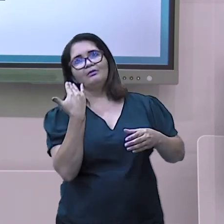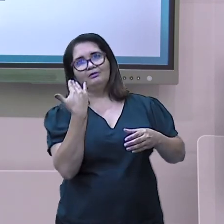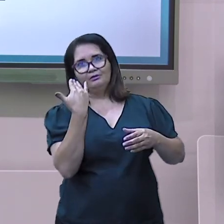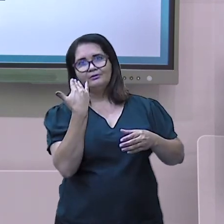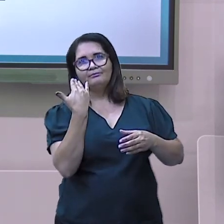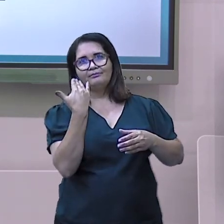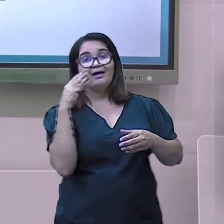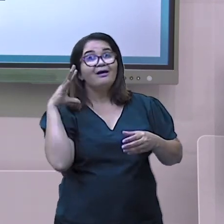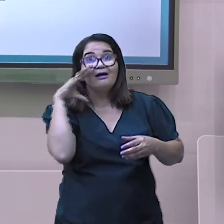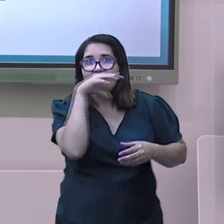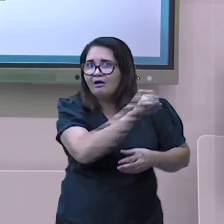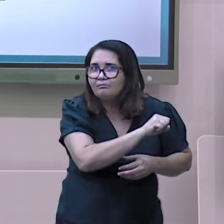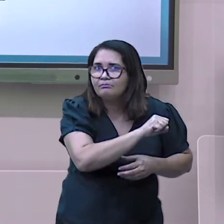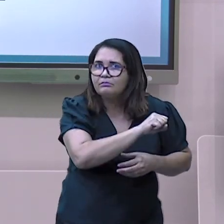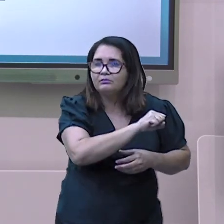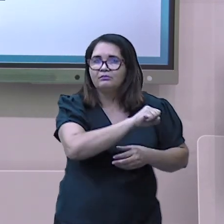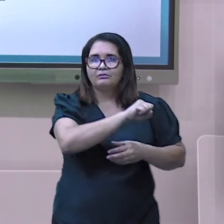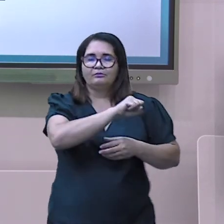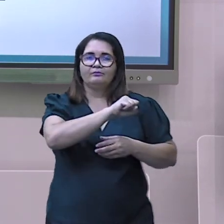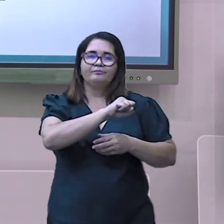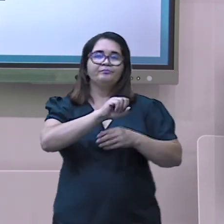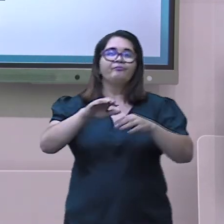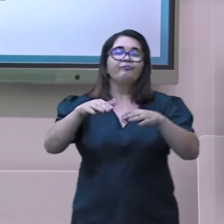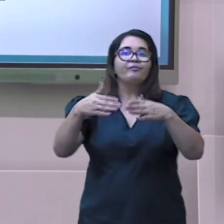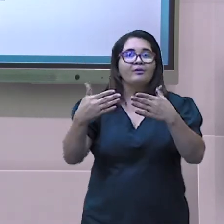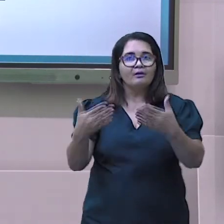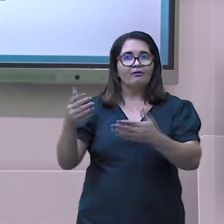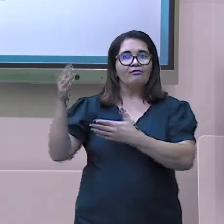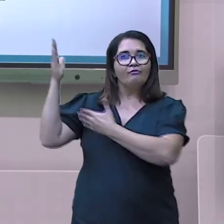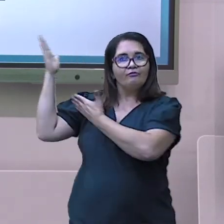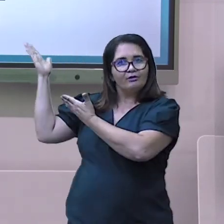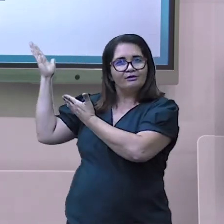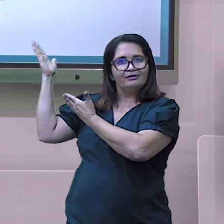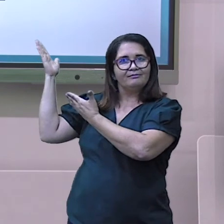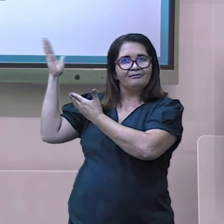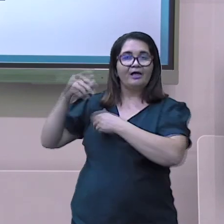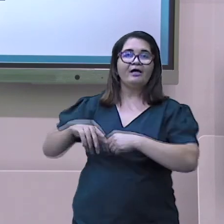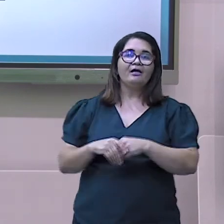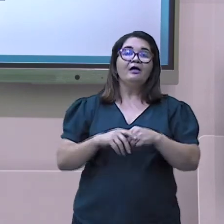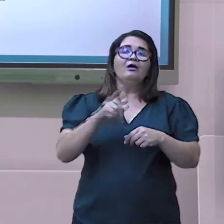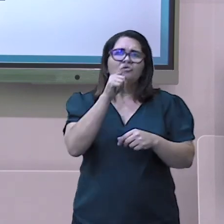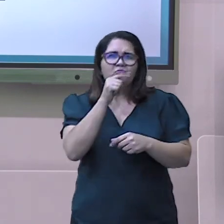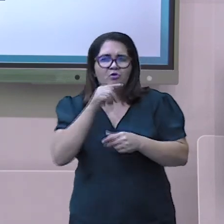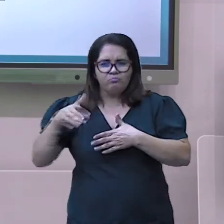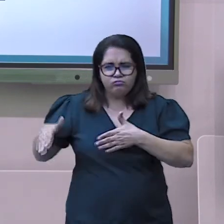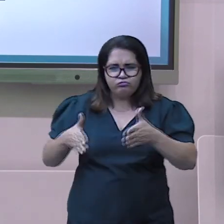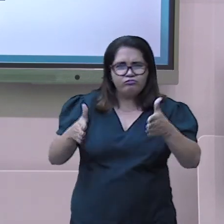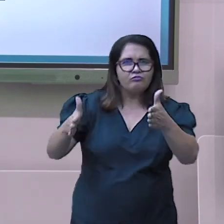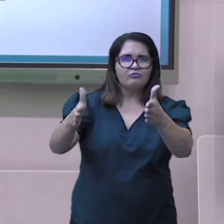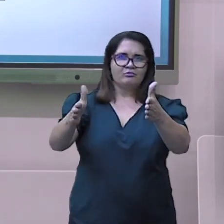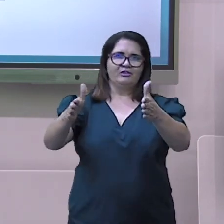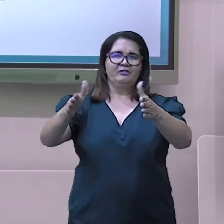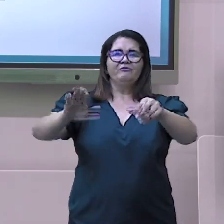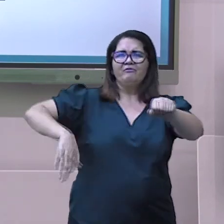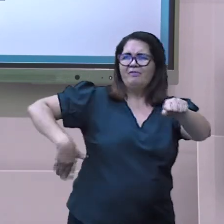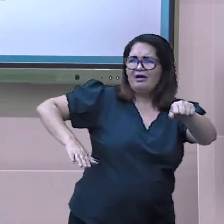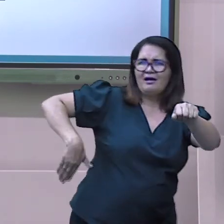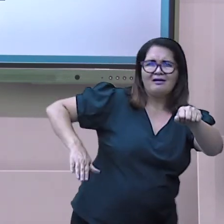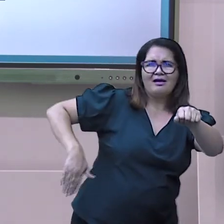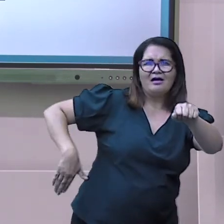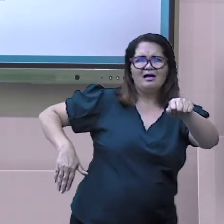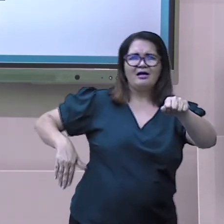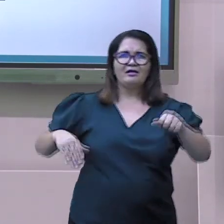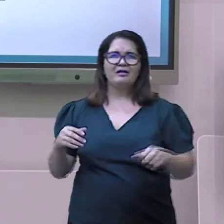observado. Já acidentes em adultos, tem 2 situações. Então, nós